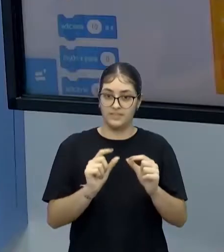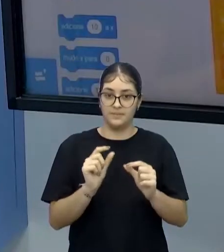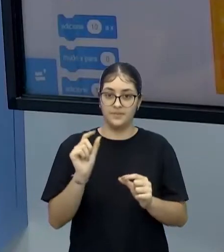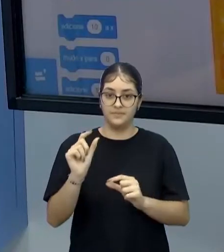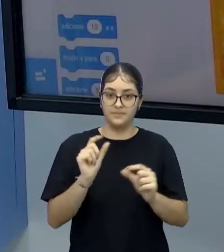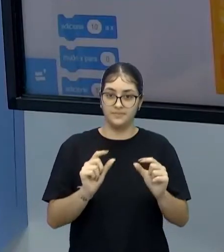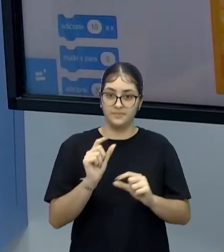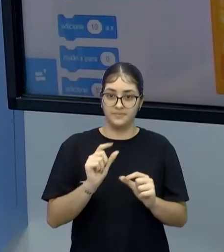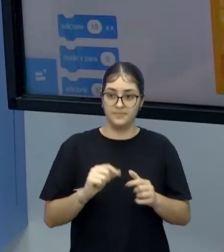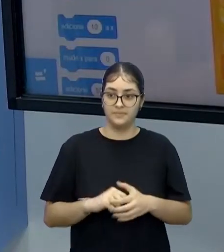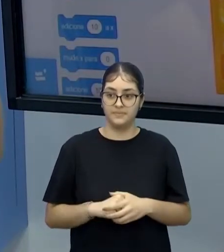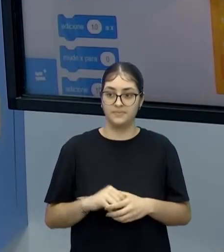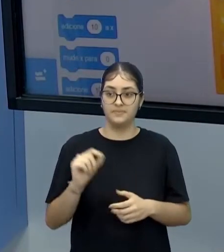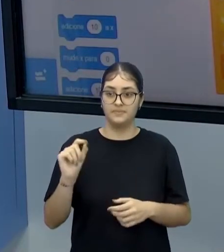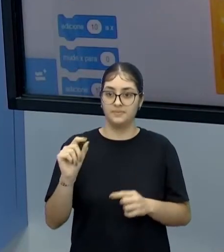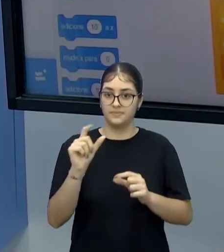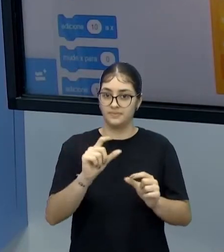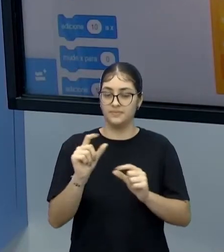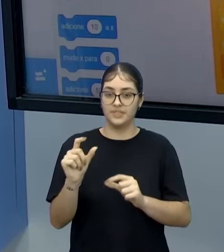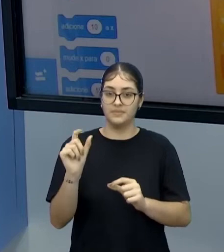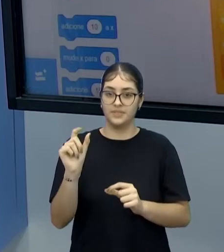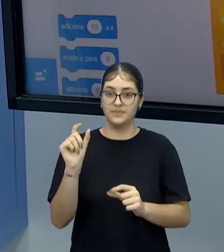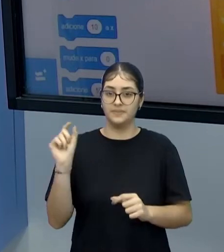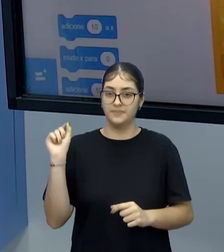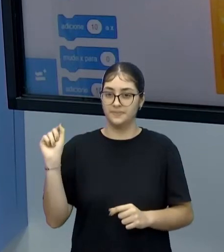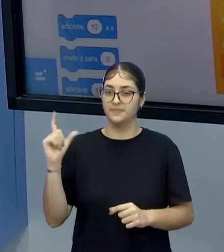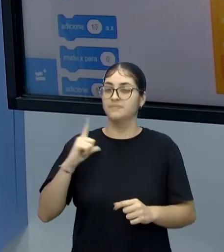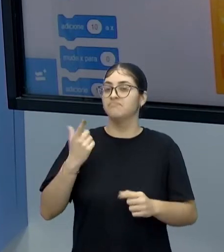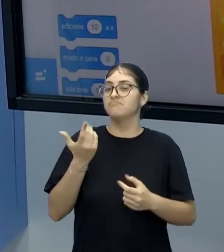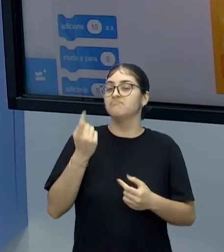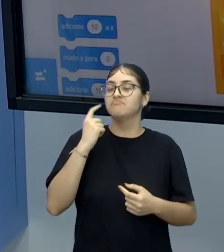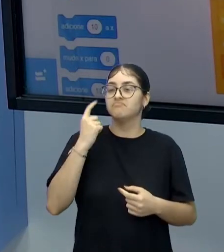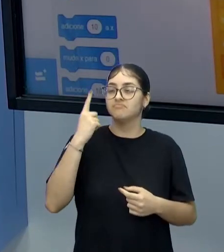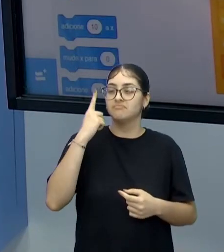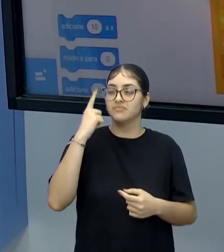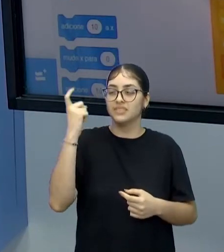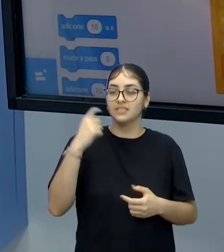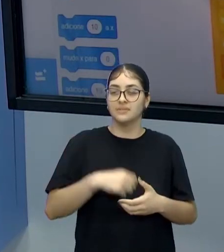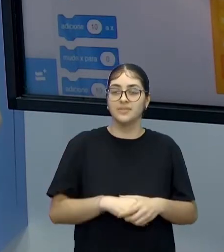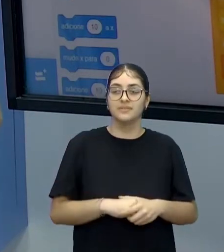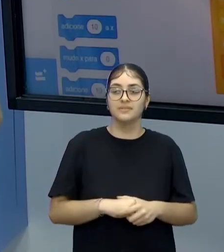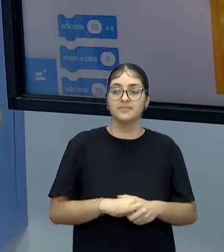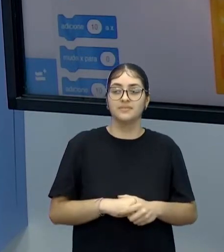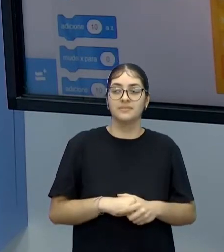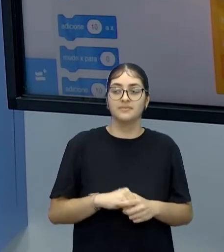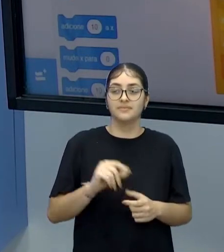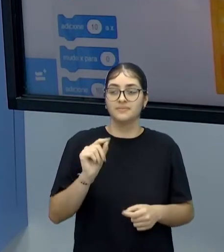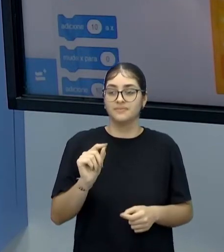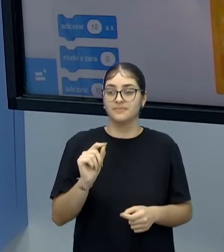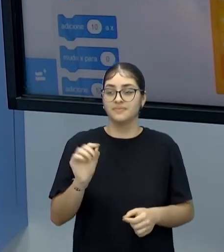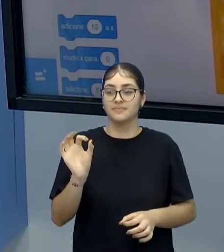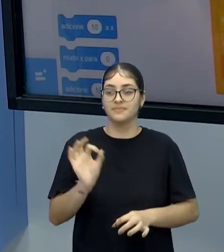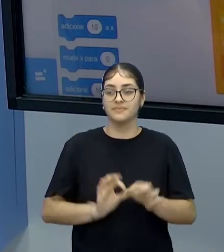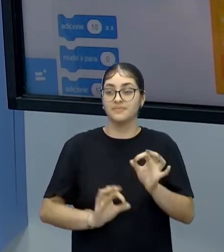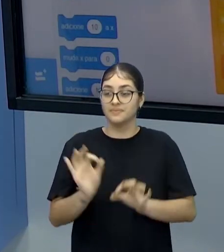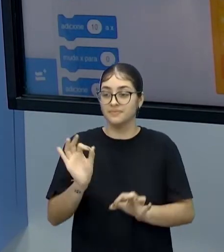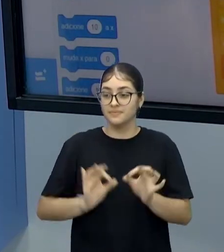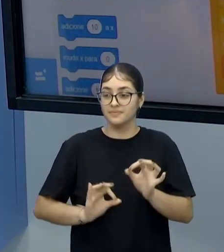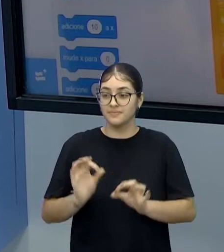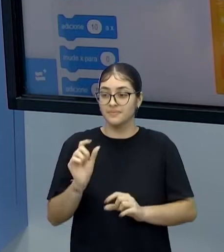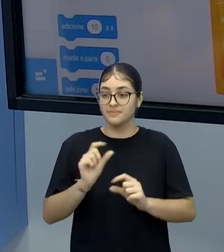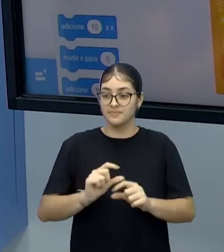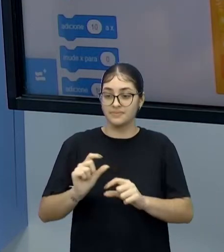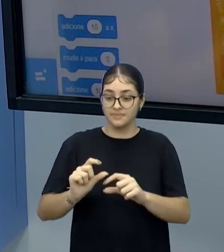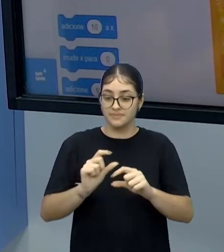né? A ideia de blocos vem de você juntar uma coisa com a outra, né? Sim. Grudar e anexar, vem aquela ideia